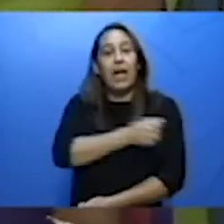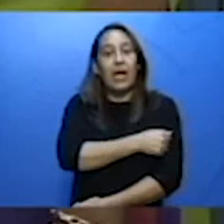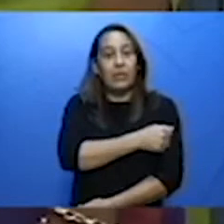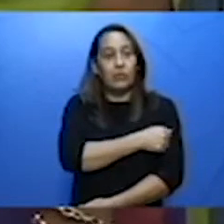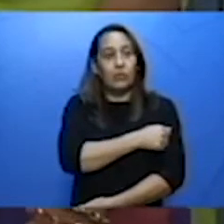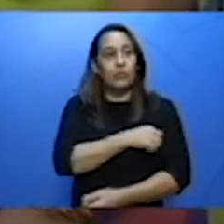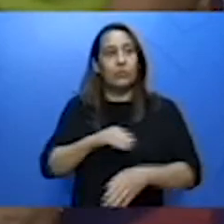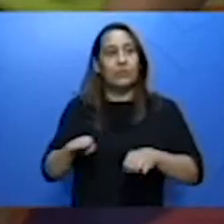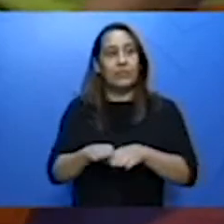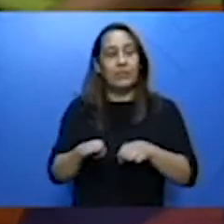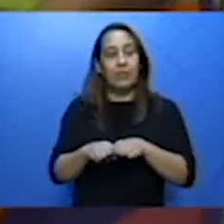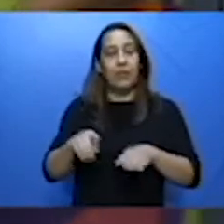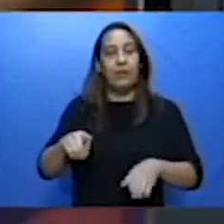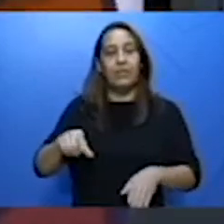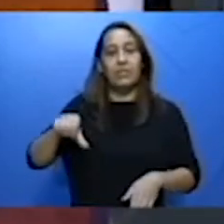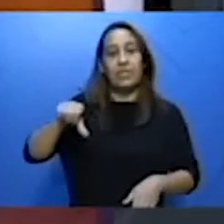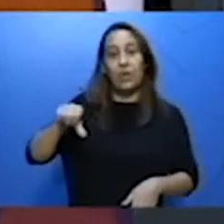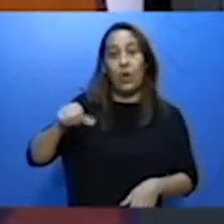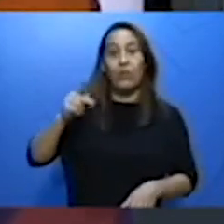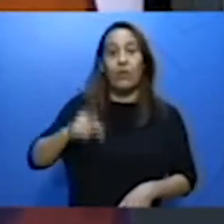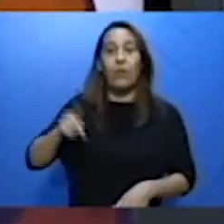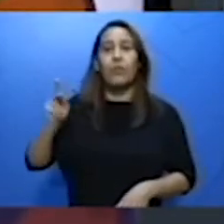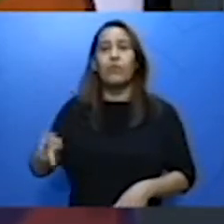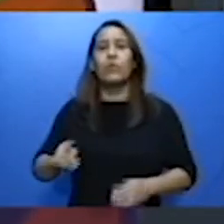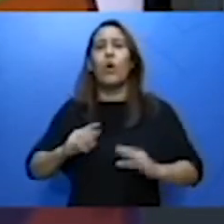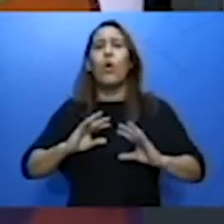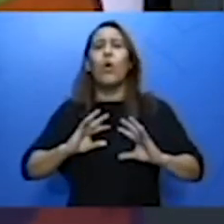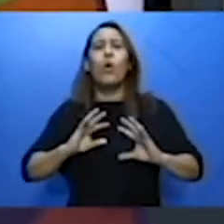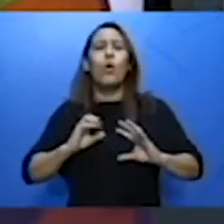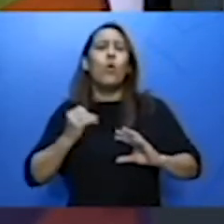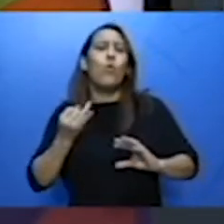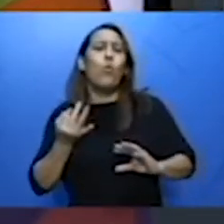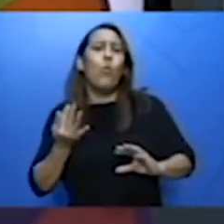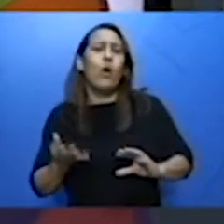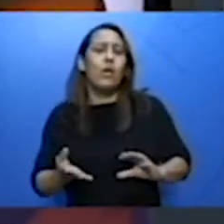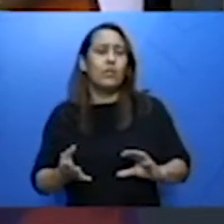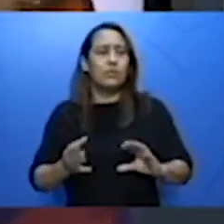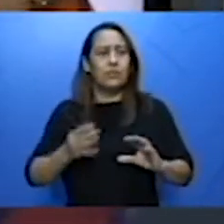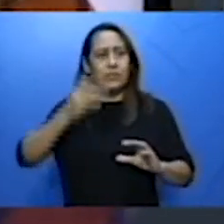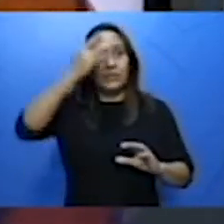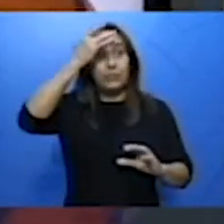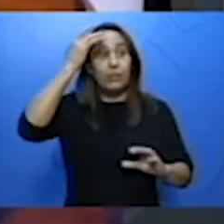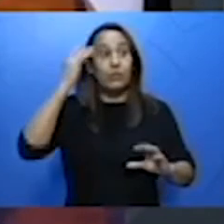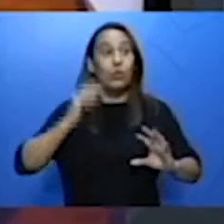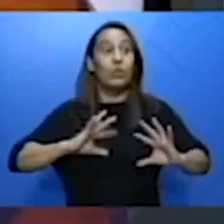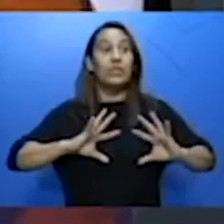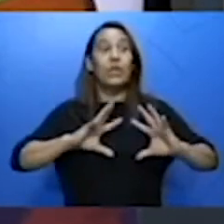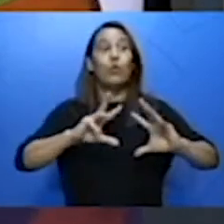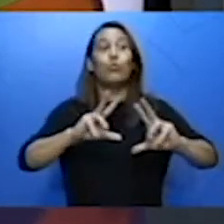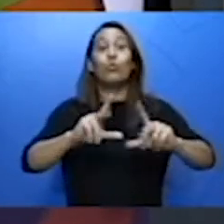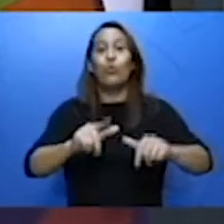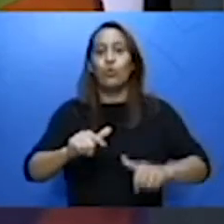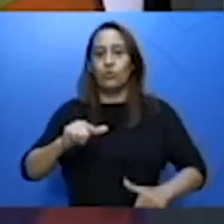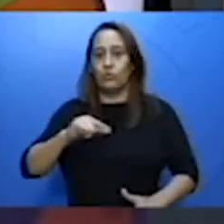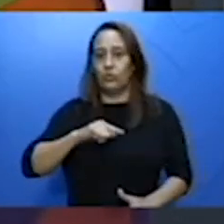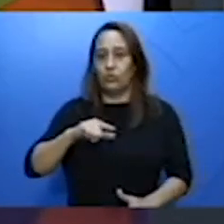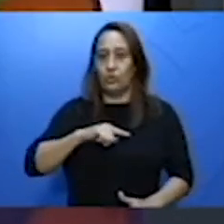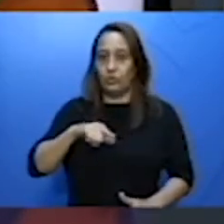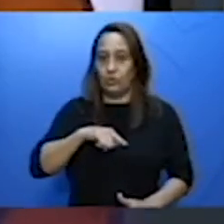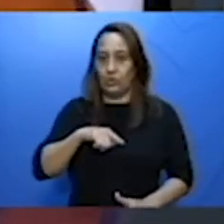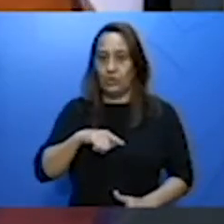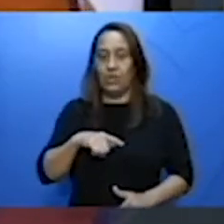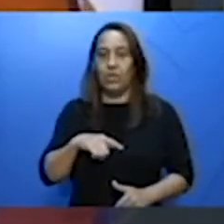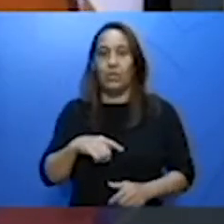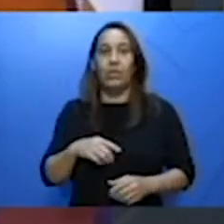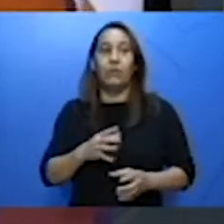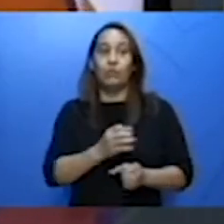professores. Quantas pessoas participaram desse evento? Não está querendo que eu junte o total de pessoas? Olha